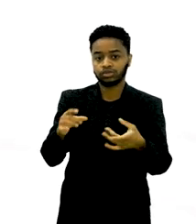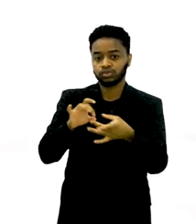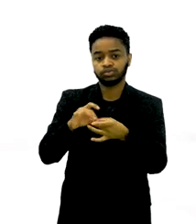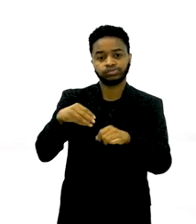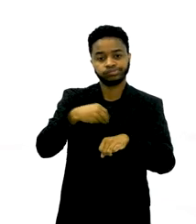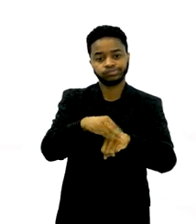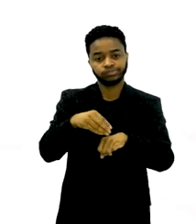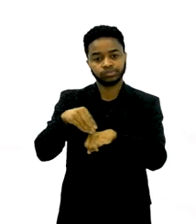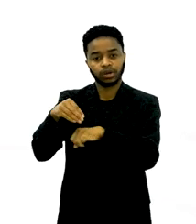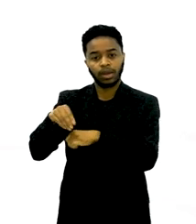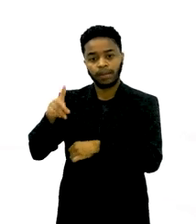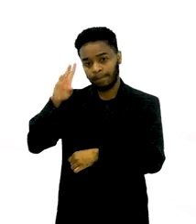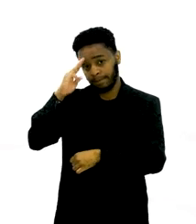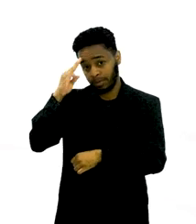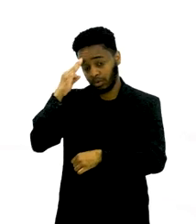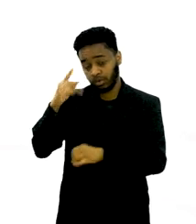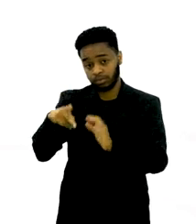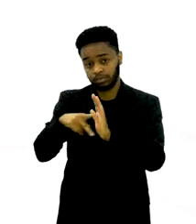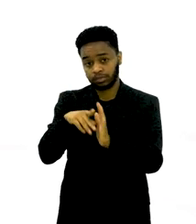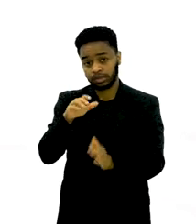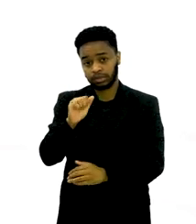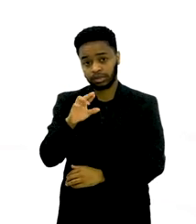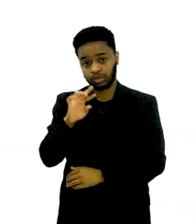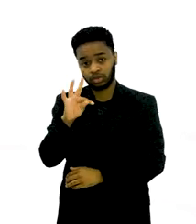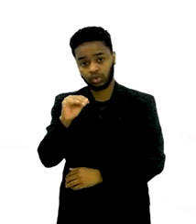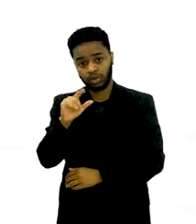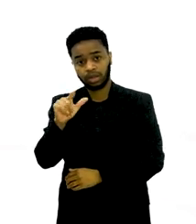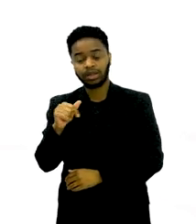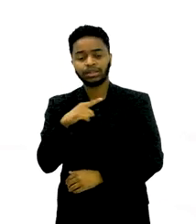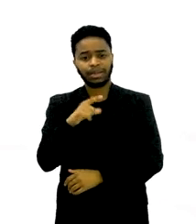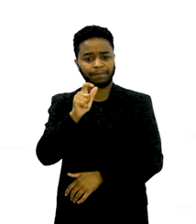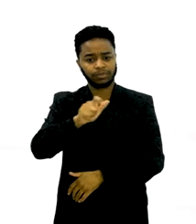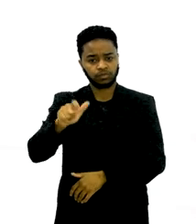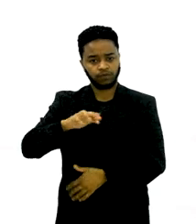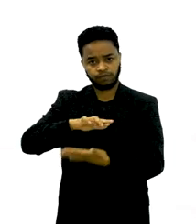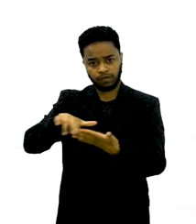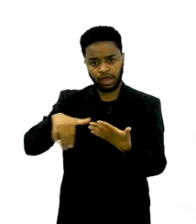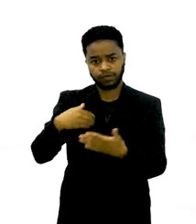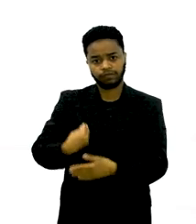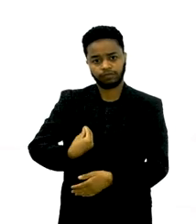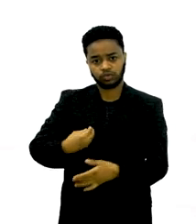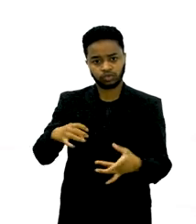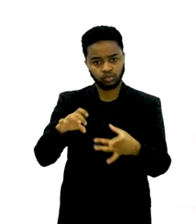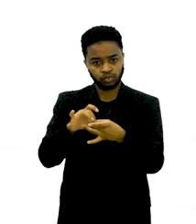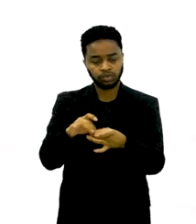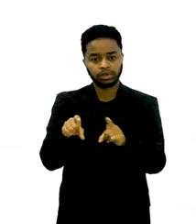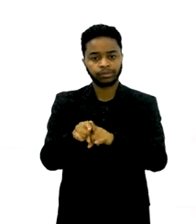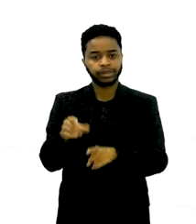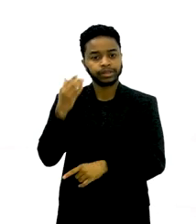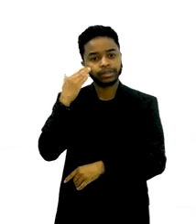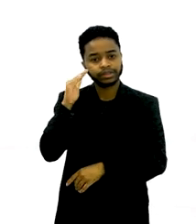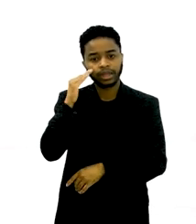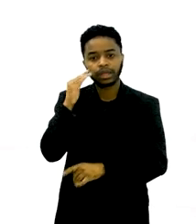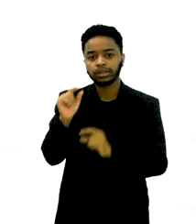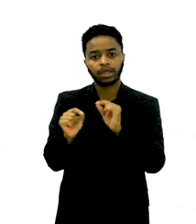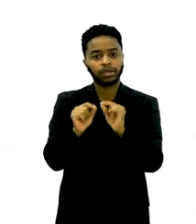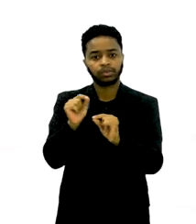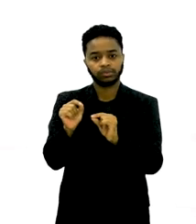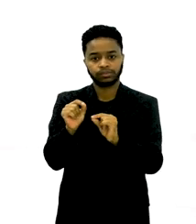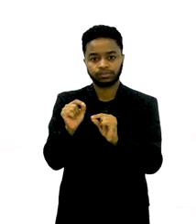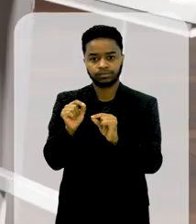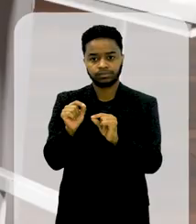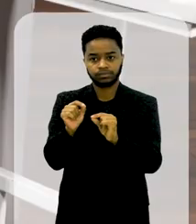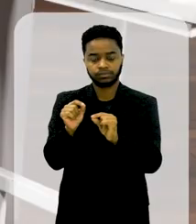aí a gente ativa vários várias pessoas que conviveram eh e entendendo né que